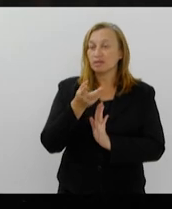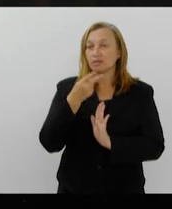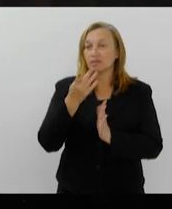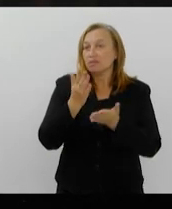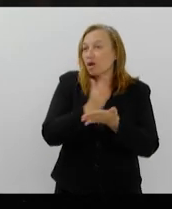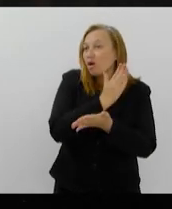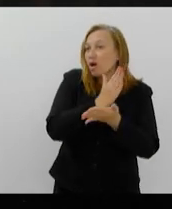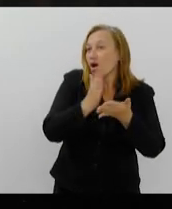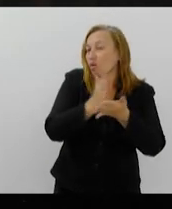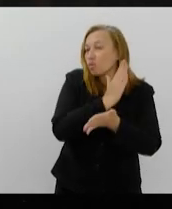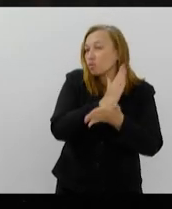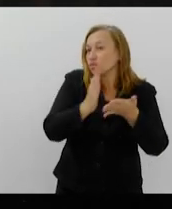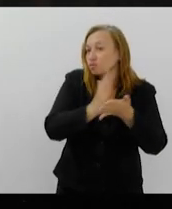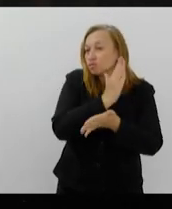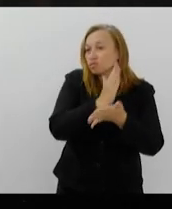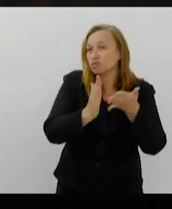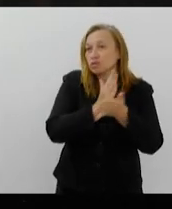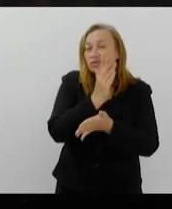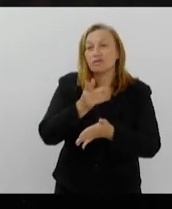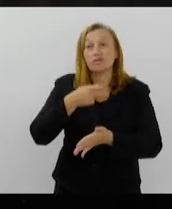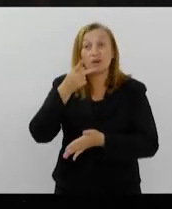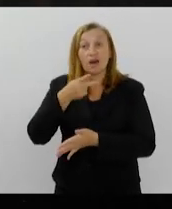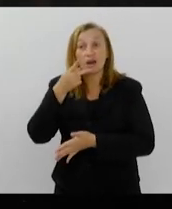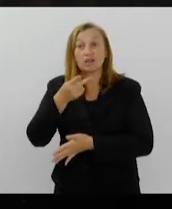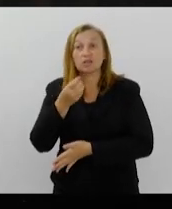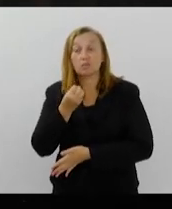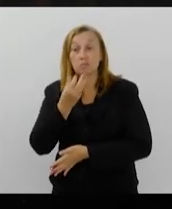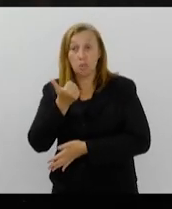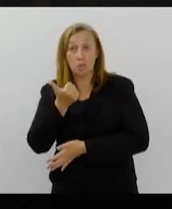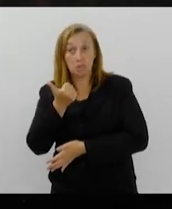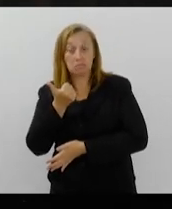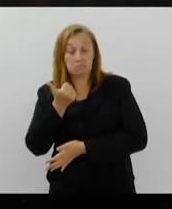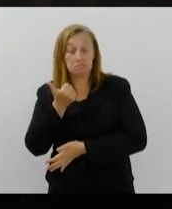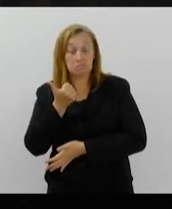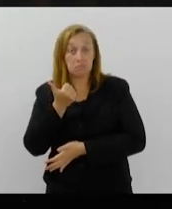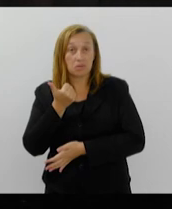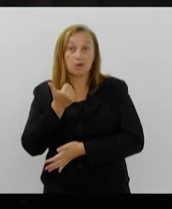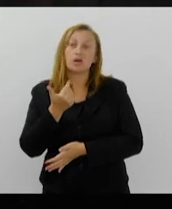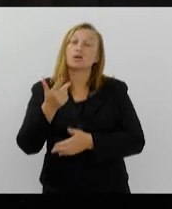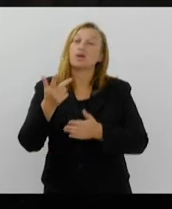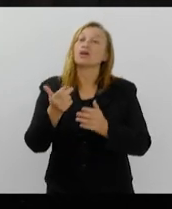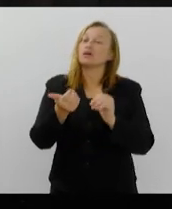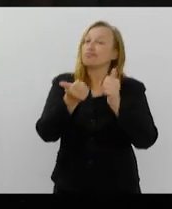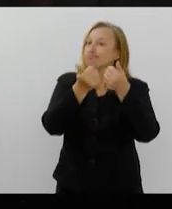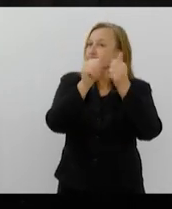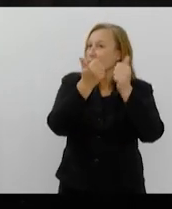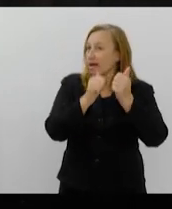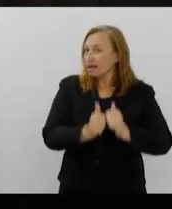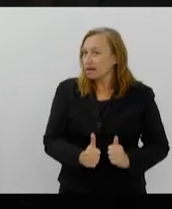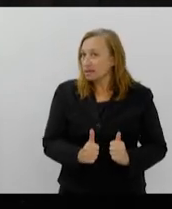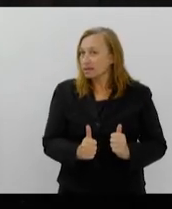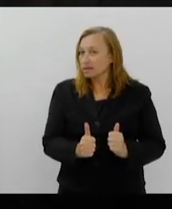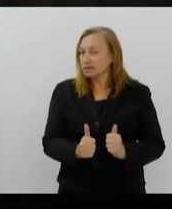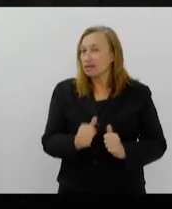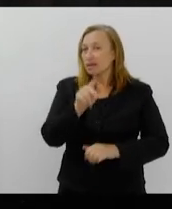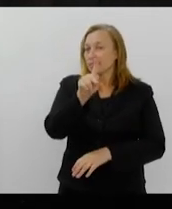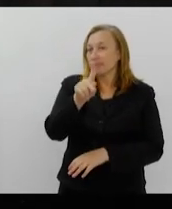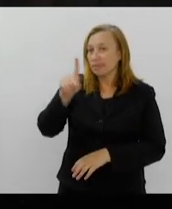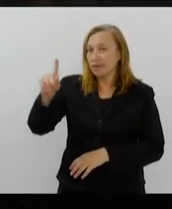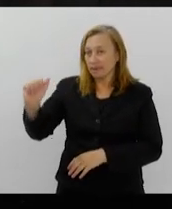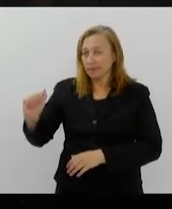comentários positivos em relação à revisão do PPA.